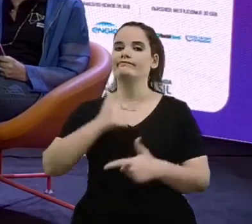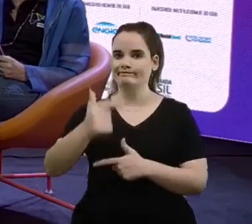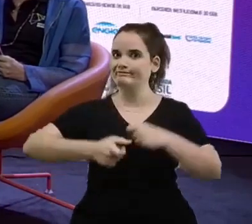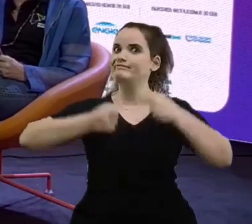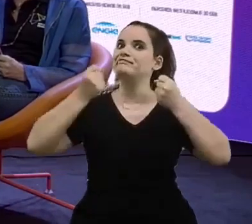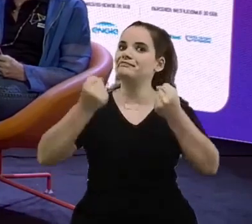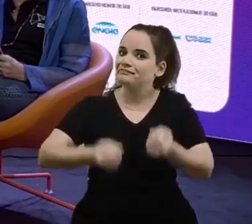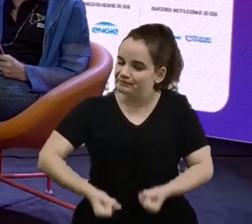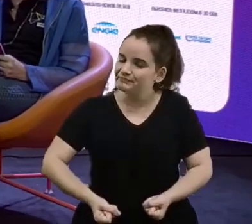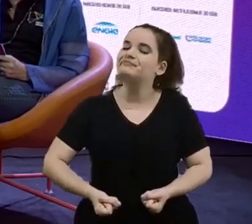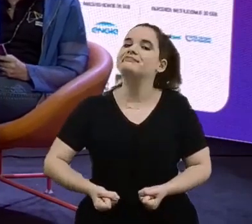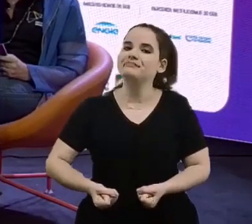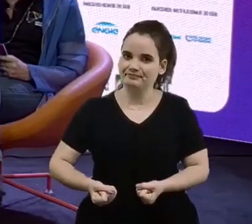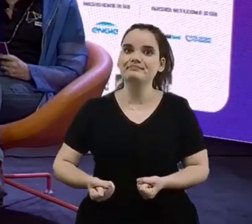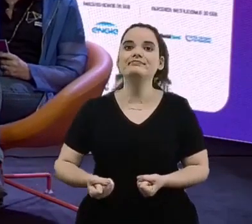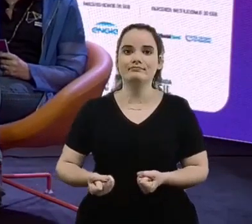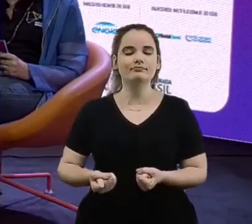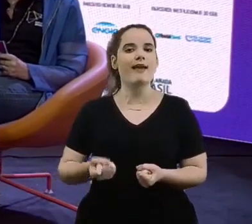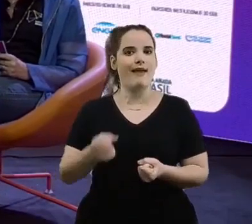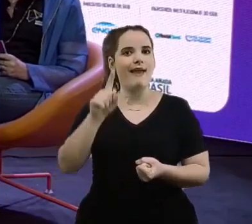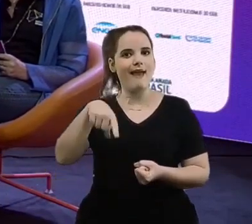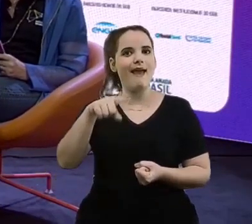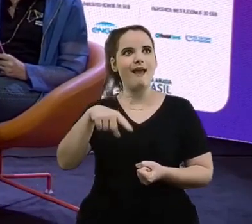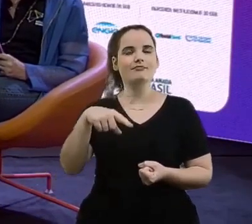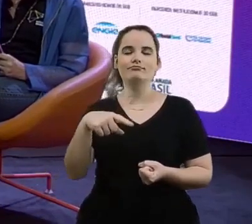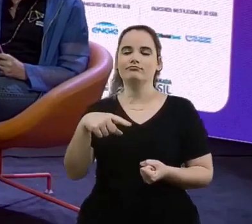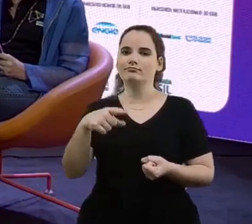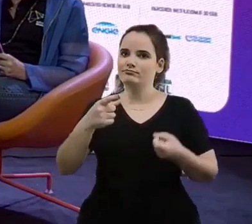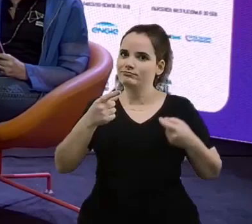municípios, né? E também de diversidade.